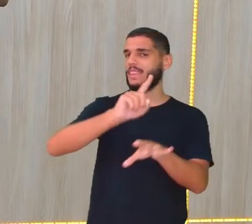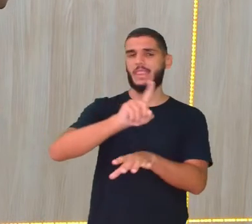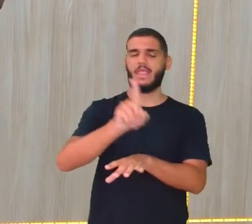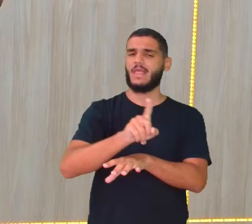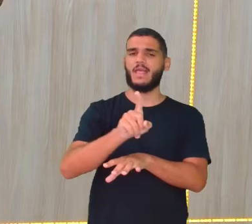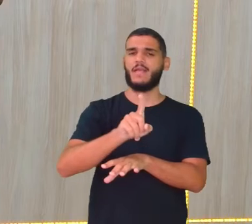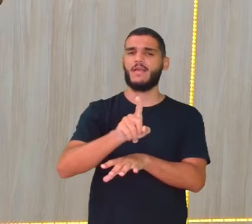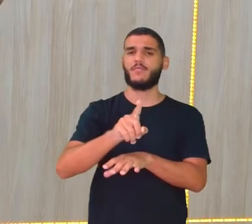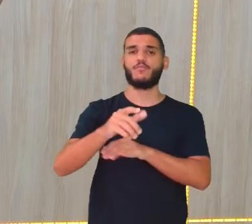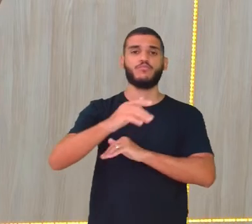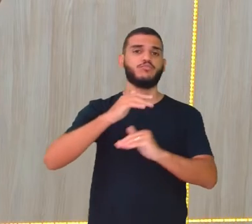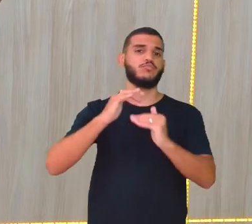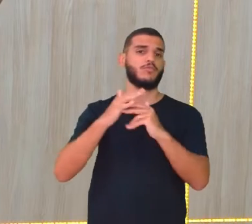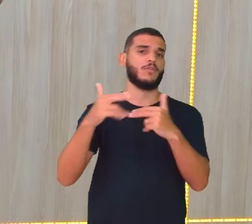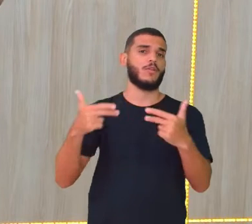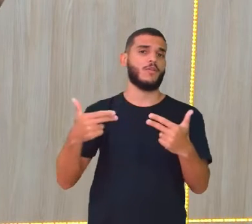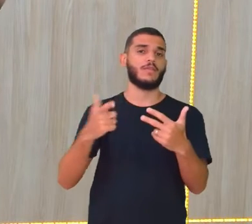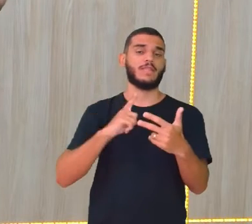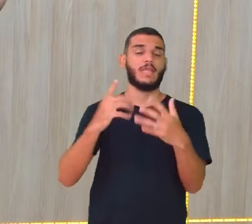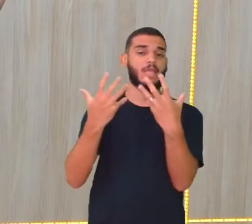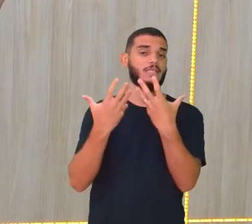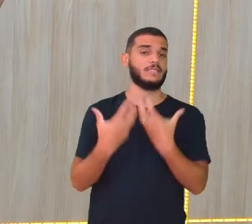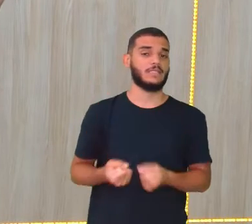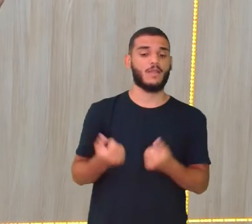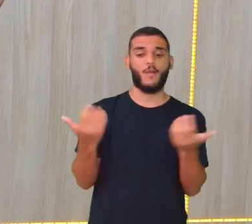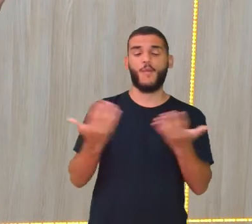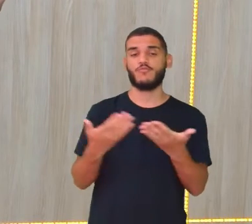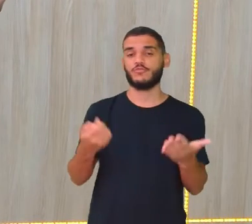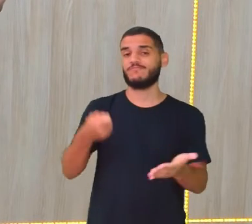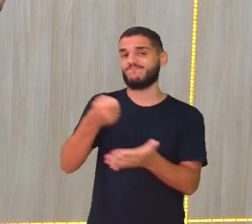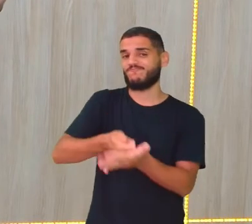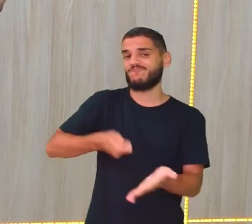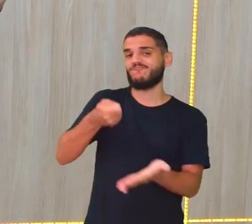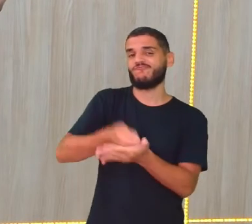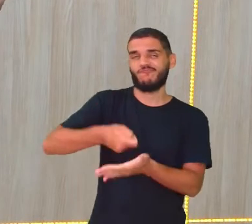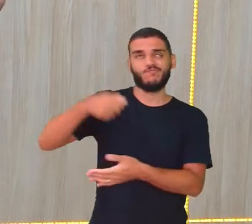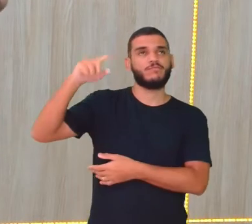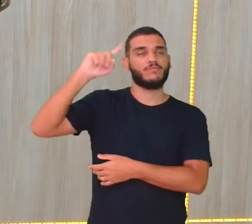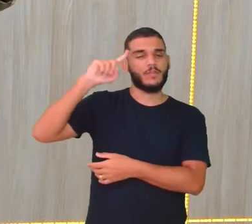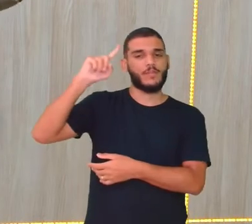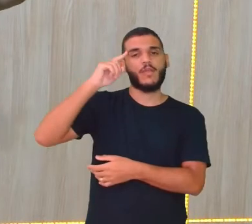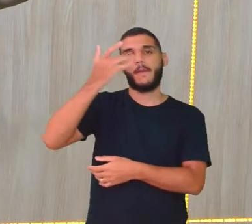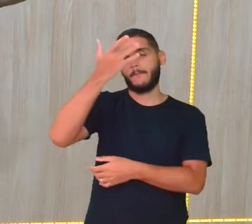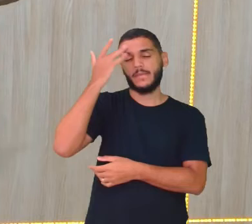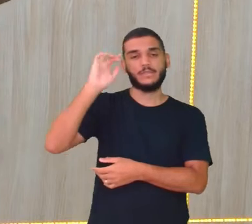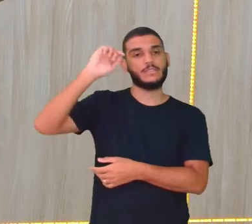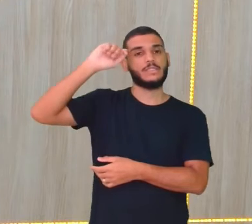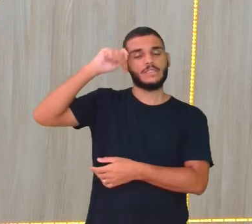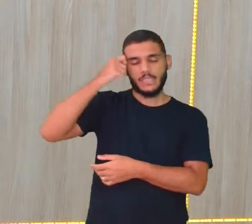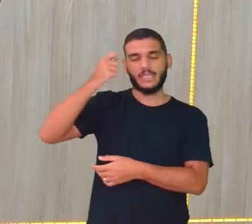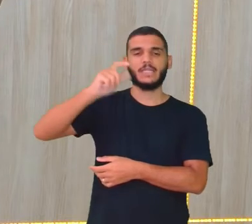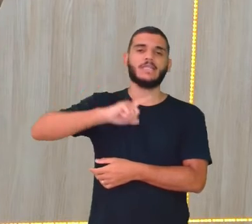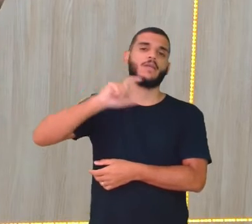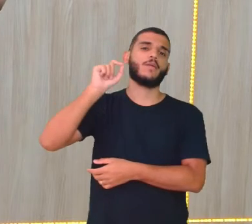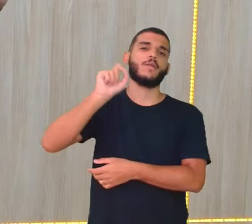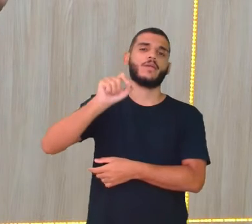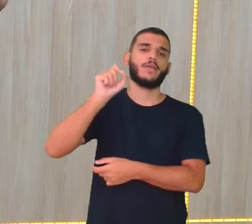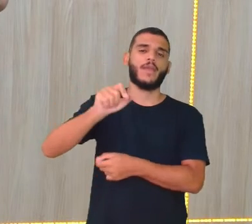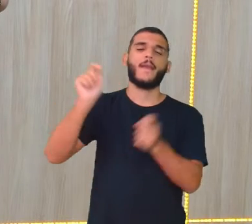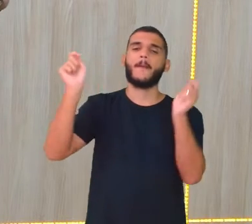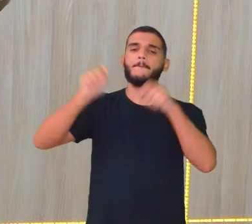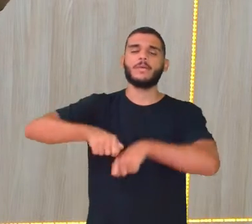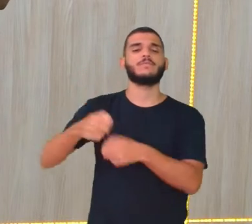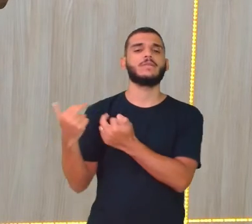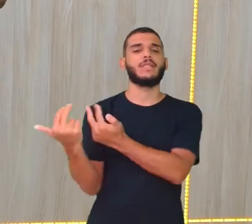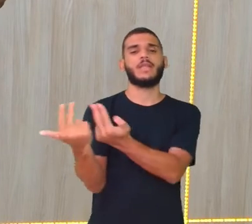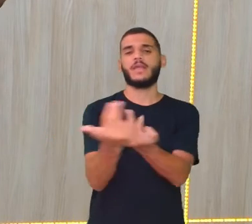essa aceitação que ainda hoje a gente luta no nosso cotidiano para que os negros tenham as mesmas